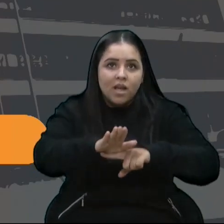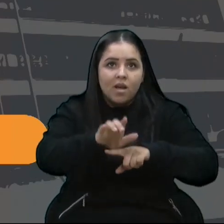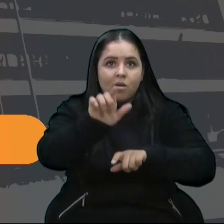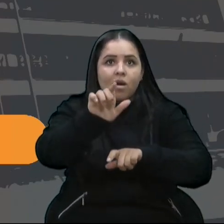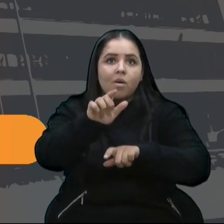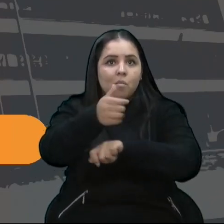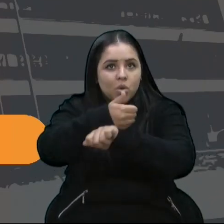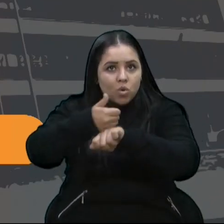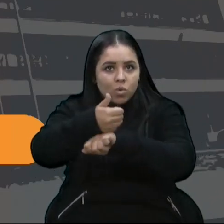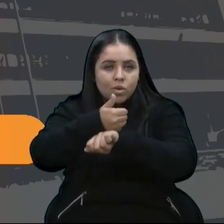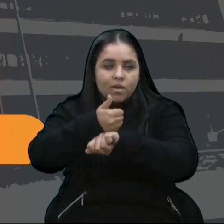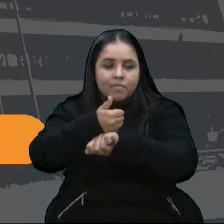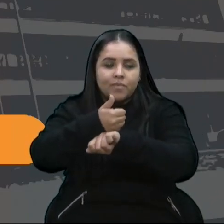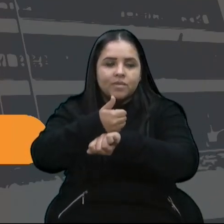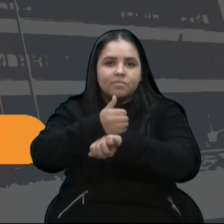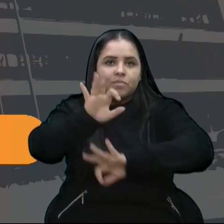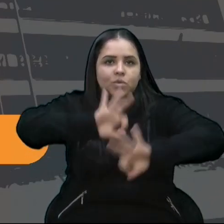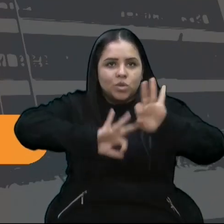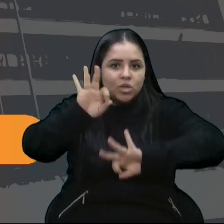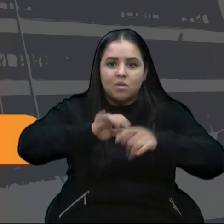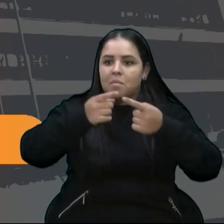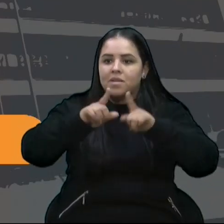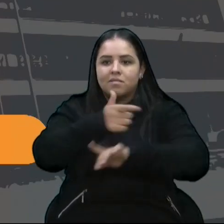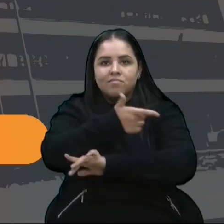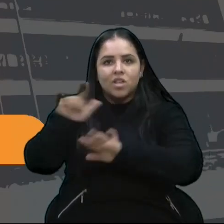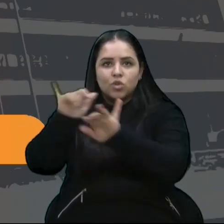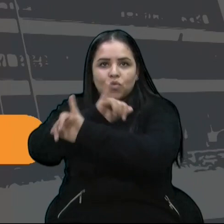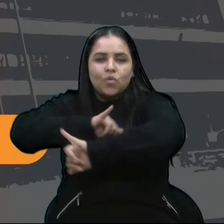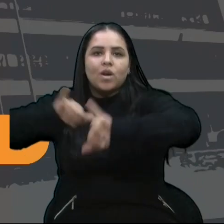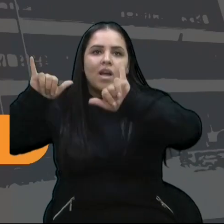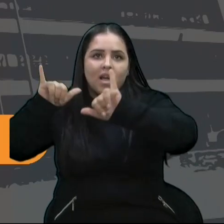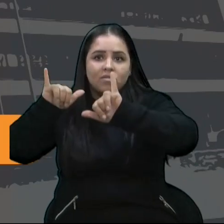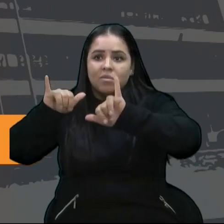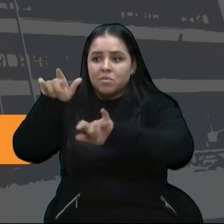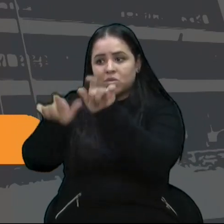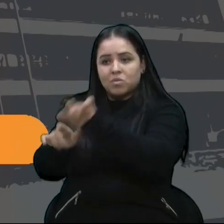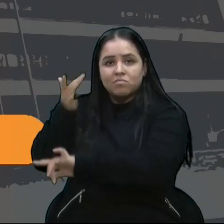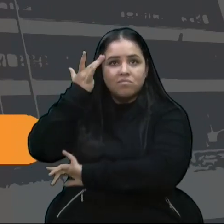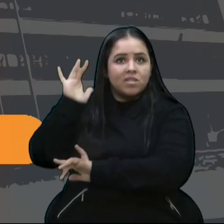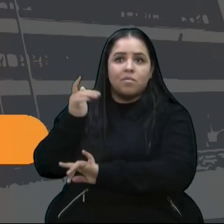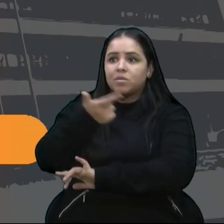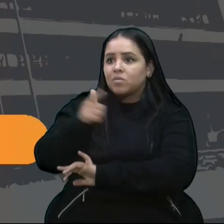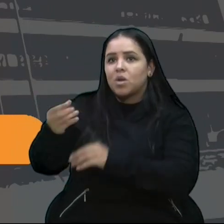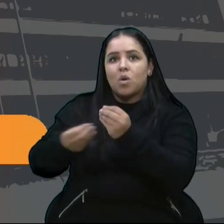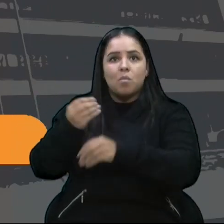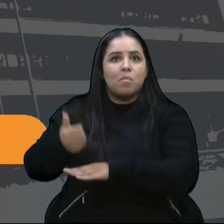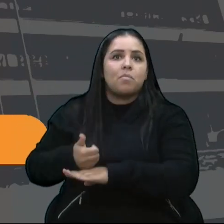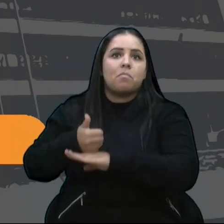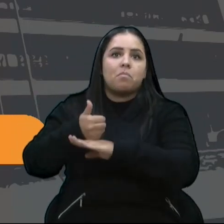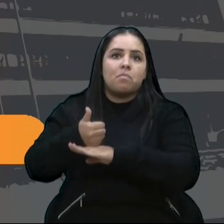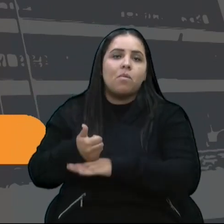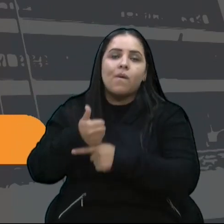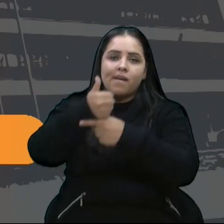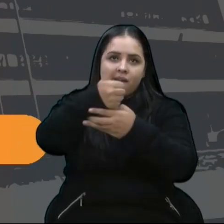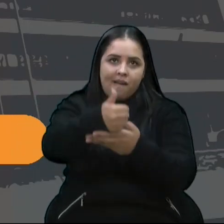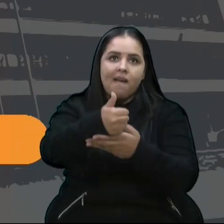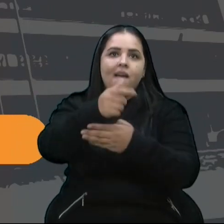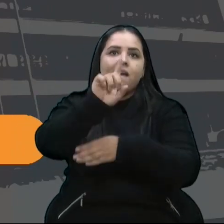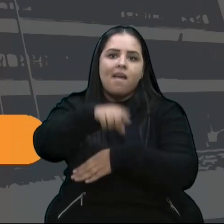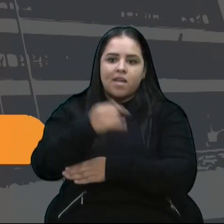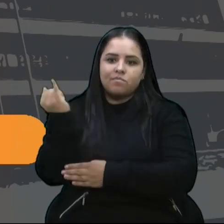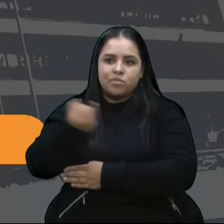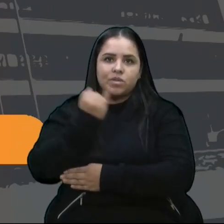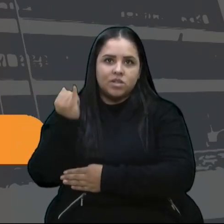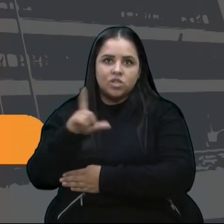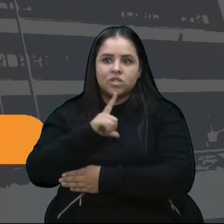aquele projeto não está sendo anunciado, as pessoas não estão sabendo, elas não têm como apoiar. Então, assim, é muito importante tanto a